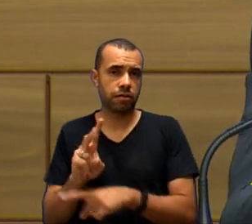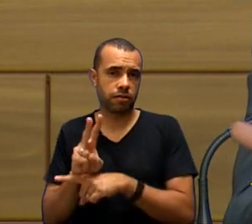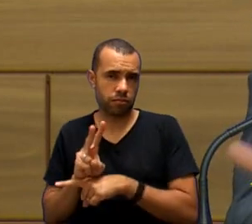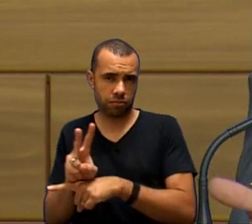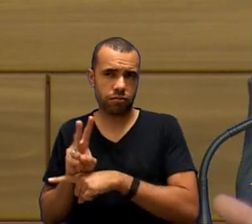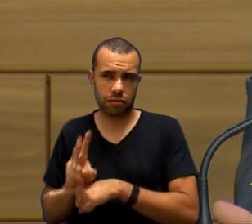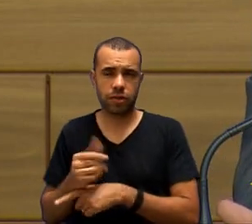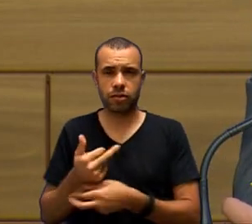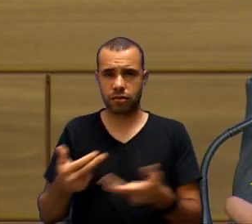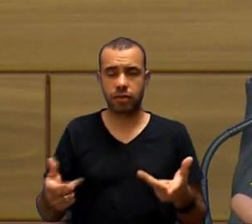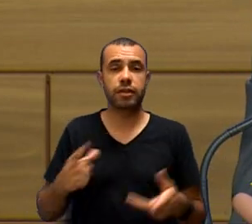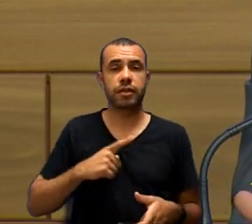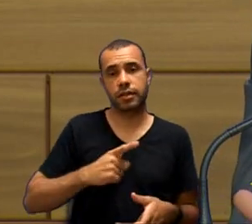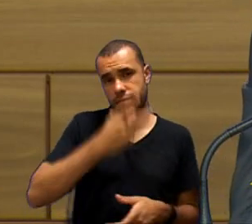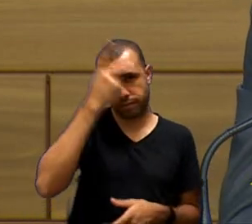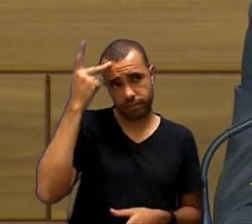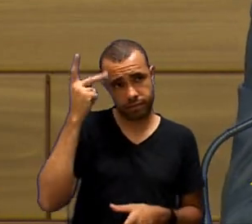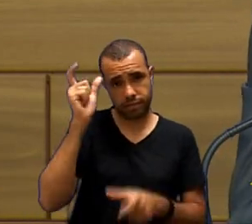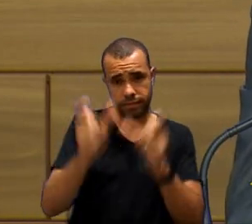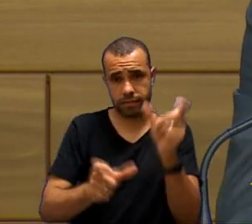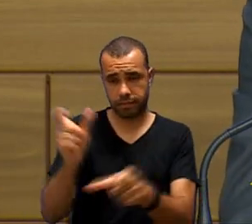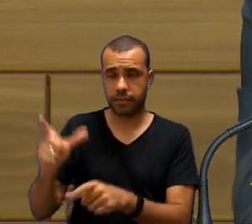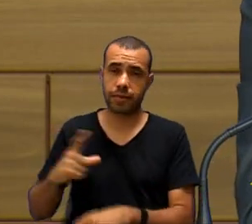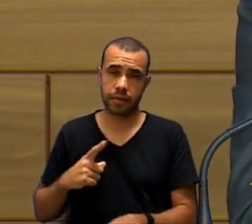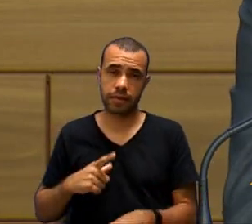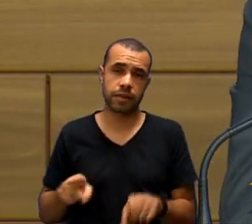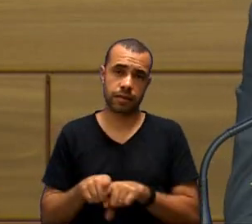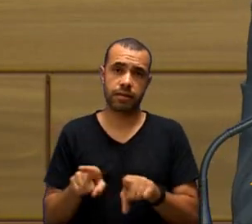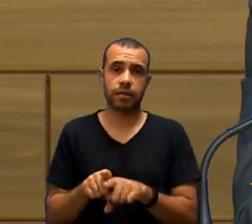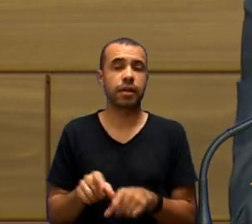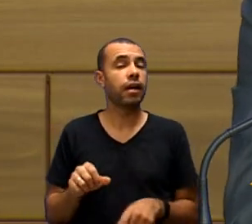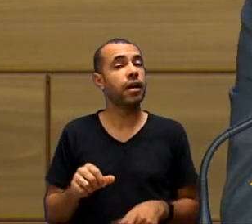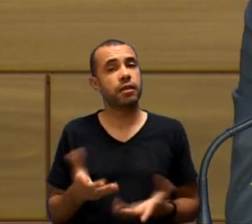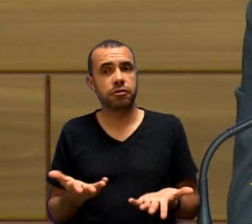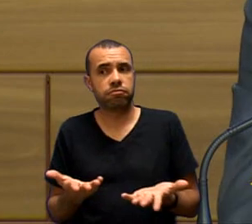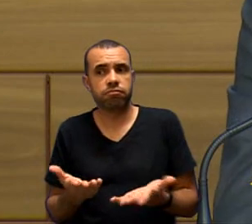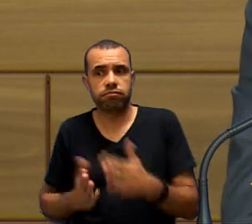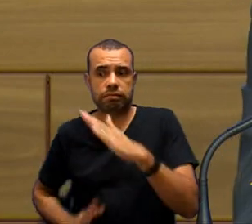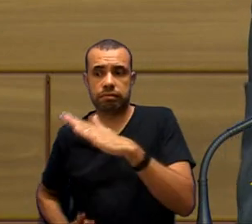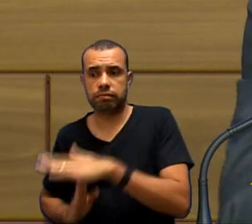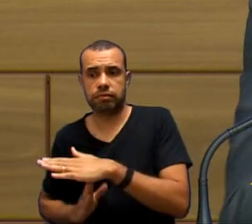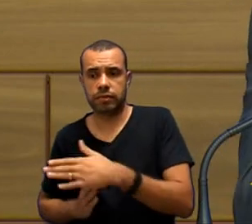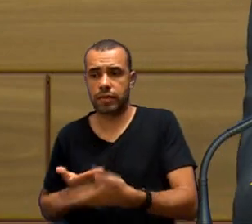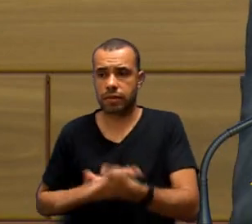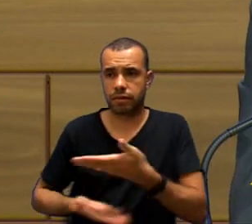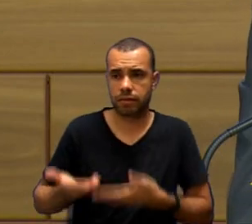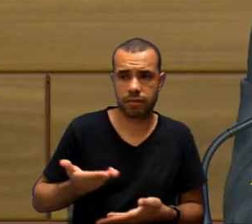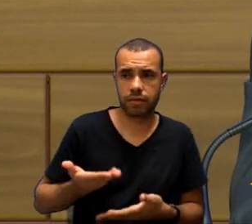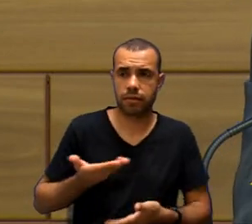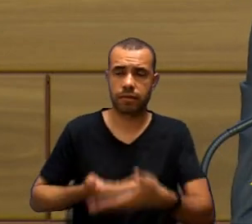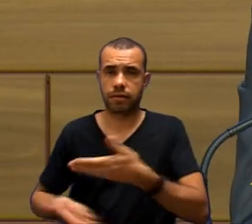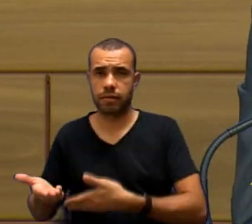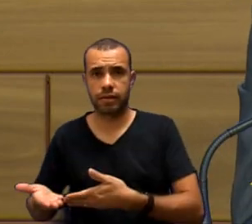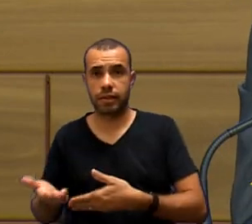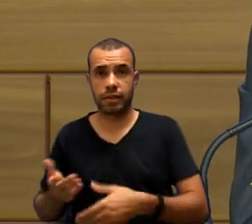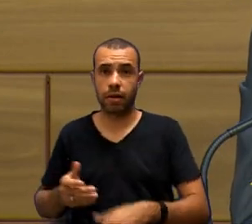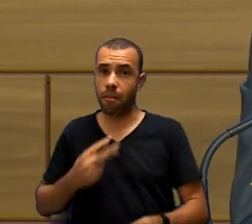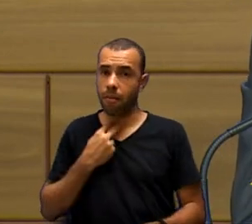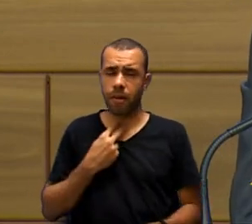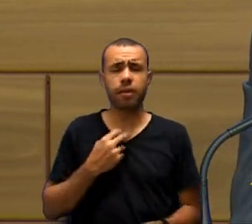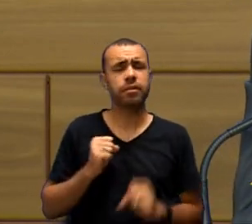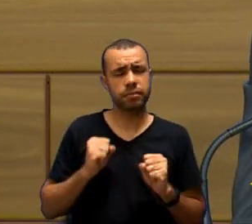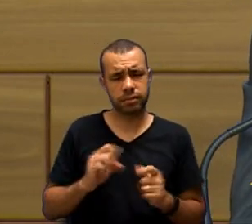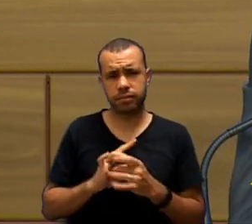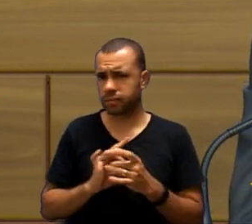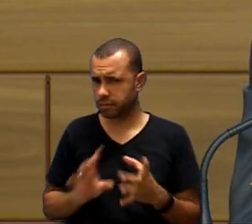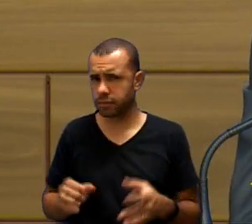também de pessoal. Isso não impede de que se faça um remanejamento e depois se faça essa adequação com a